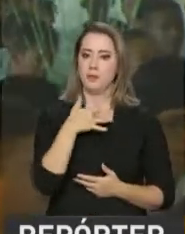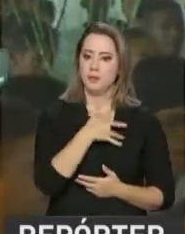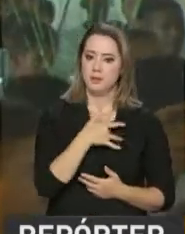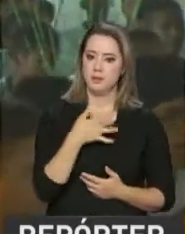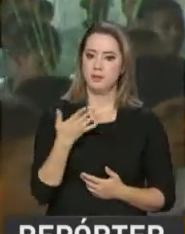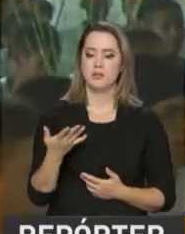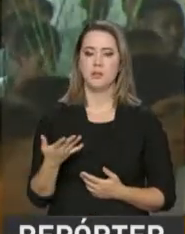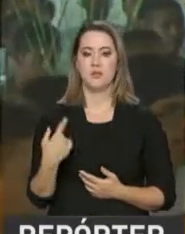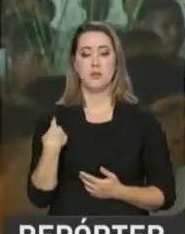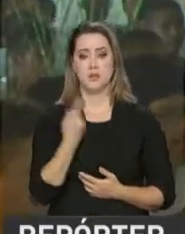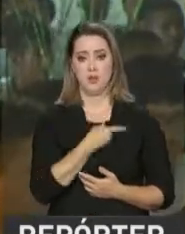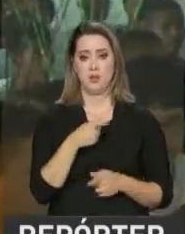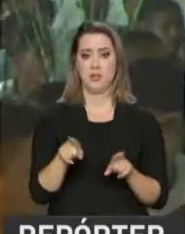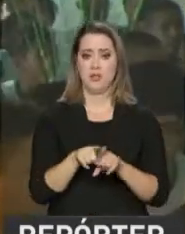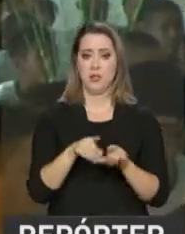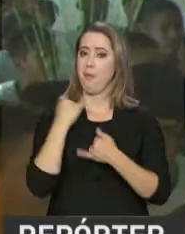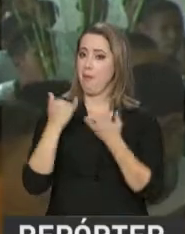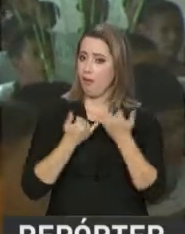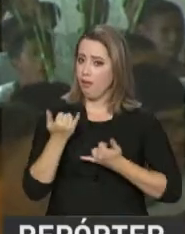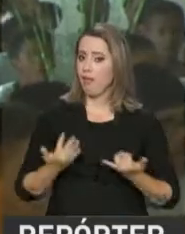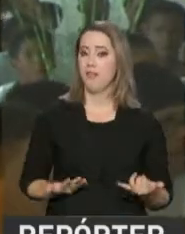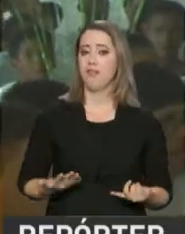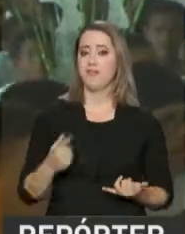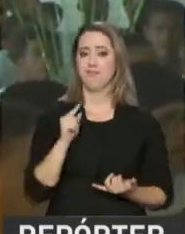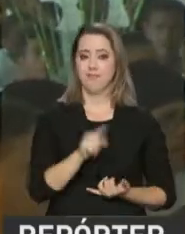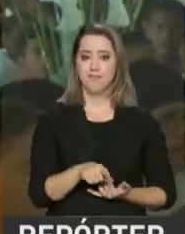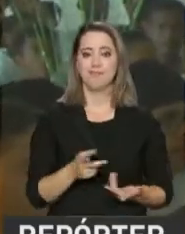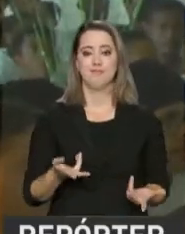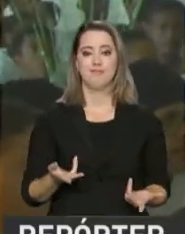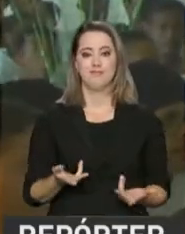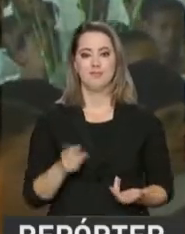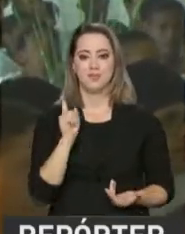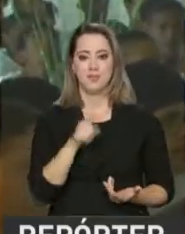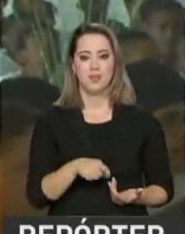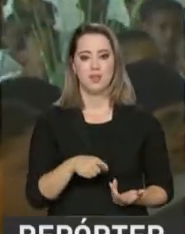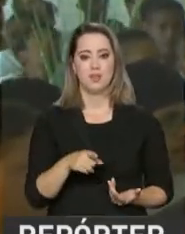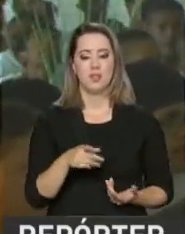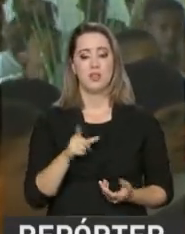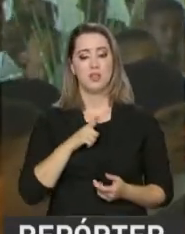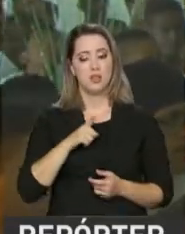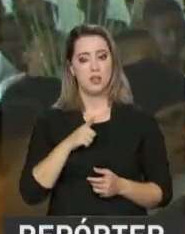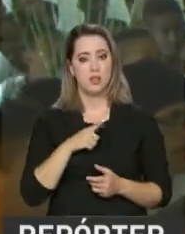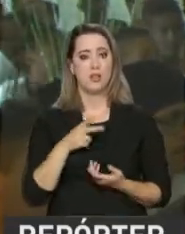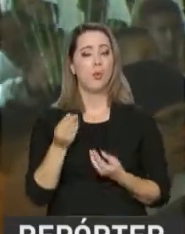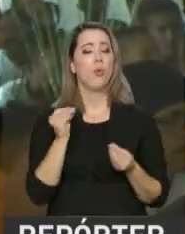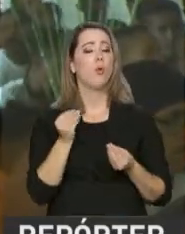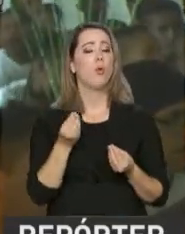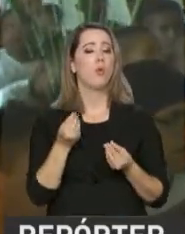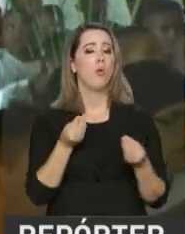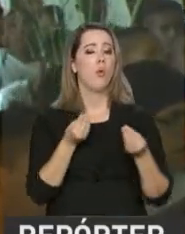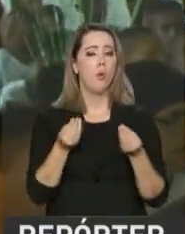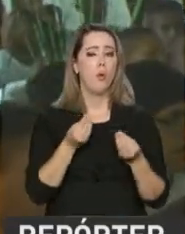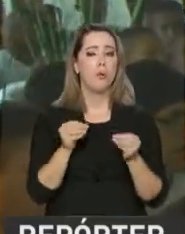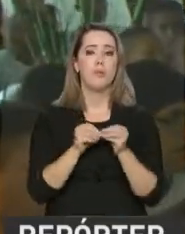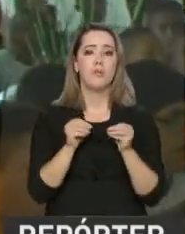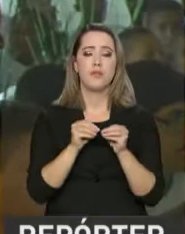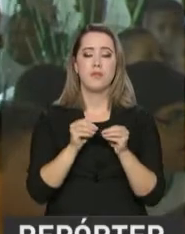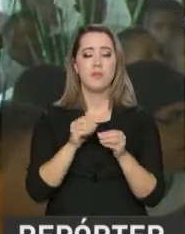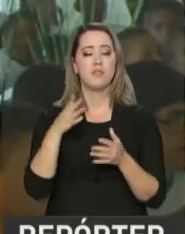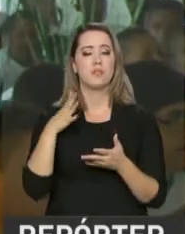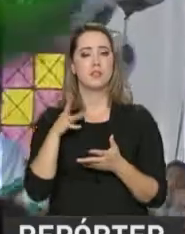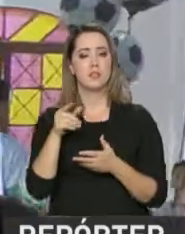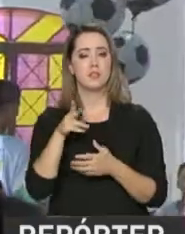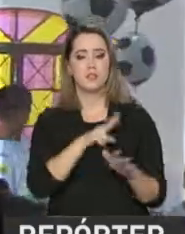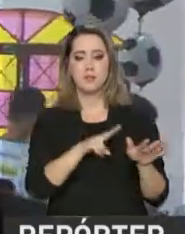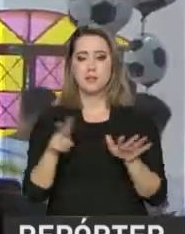e para a gente também poder se divertir e ter alguma coisa para fazer durante a semana sem ser da escola para casa todo